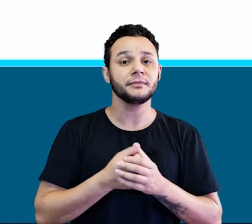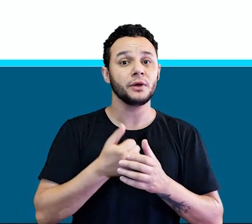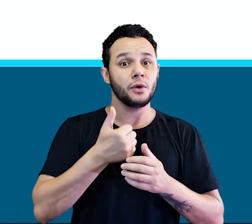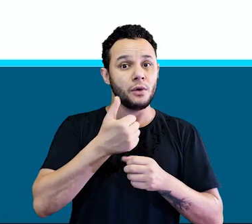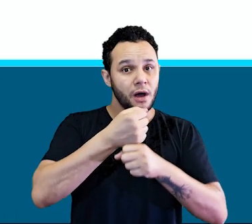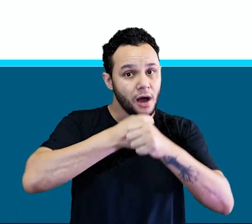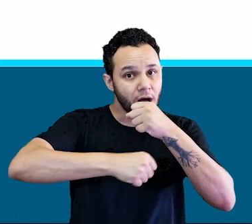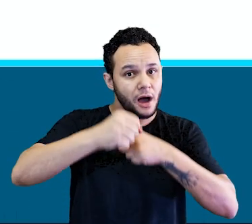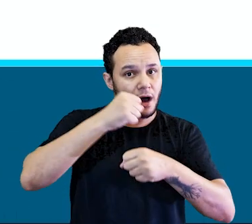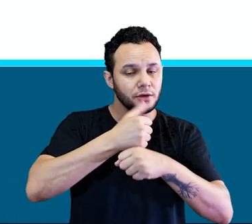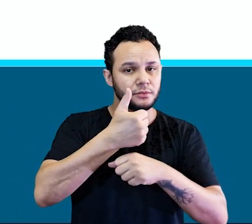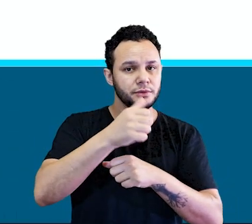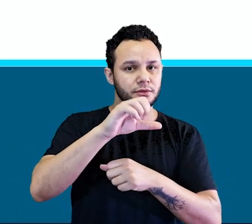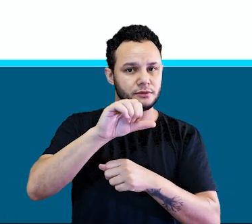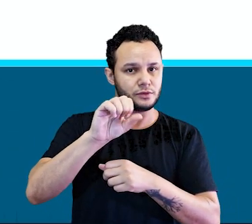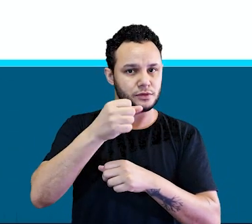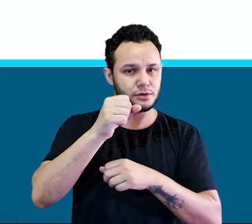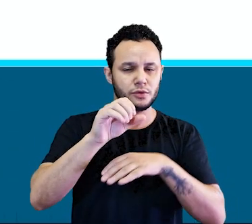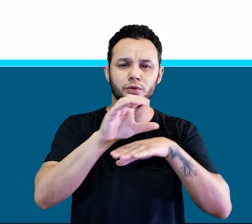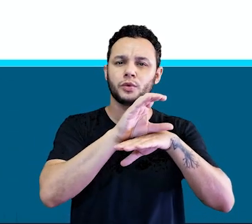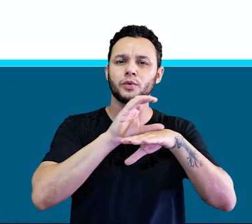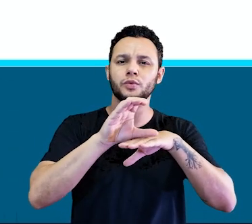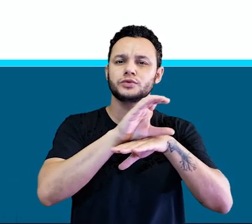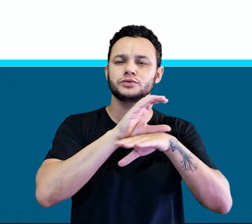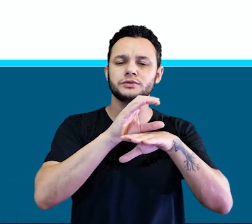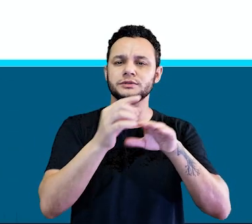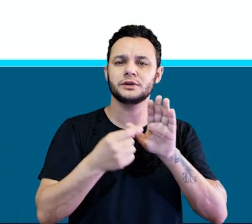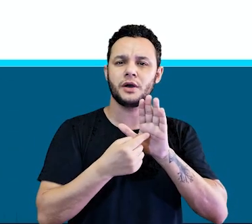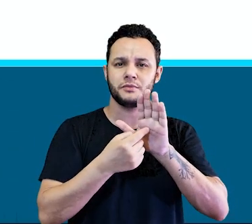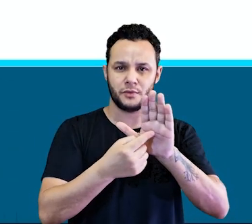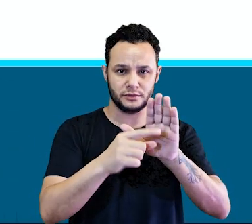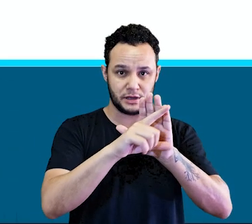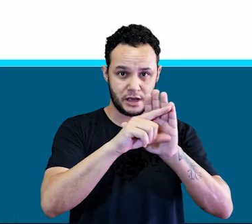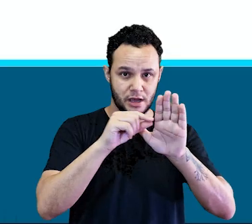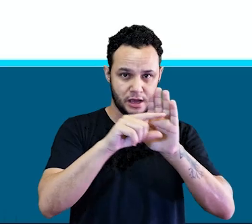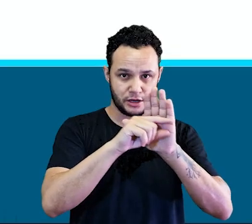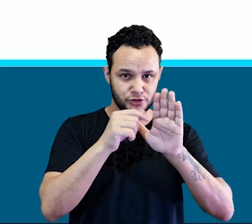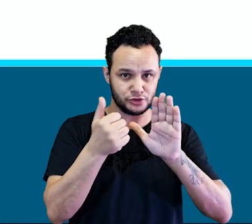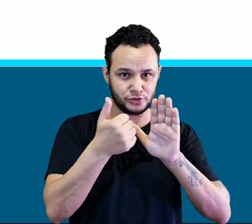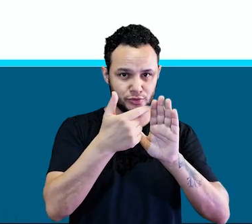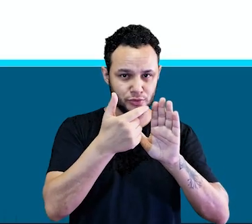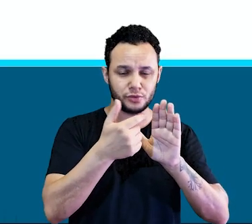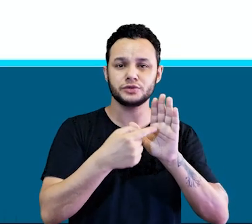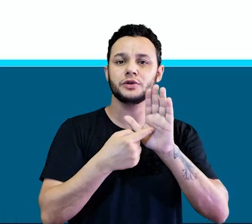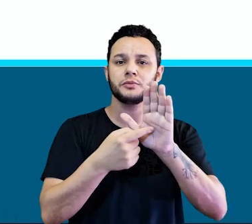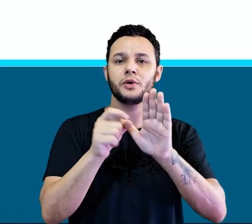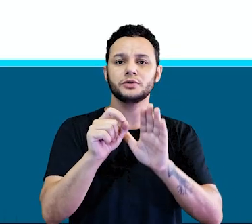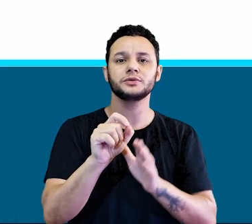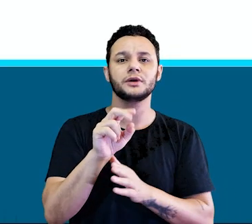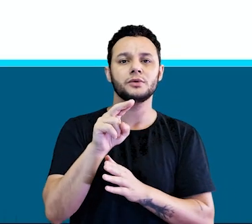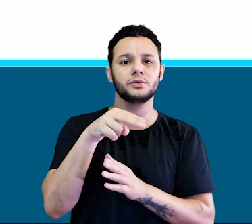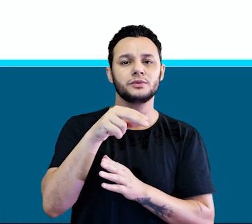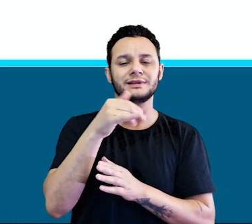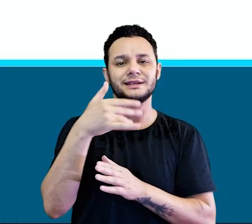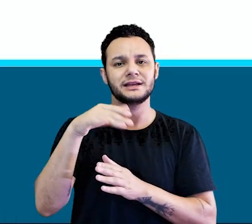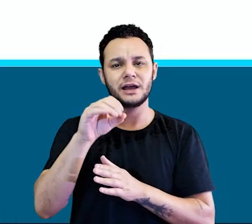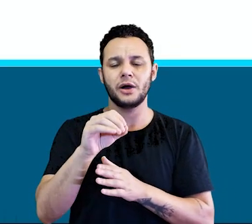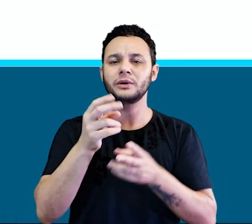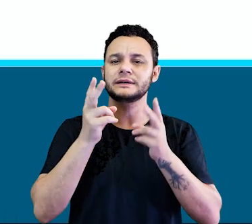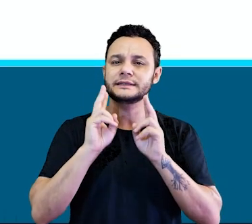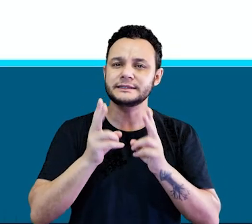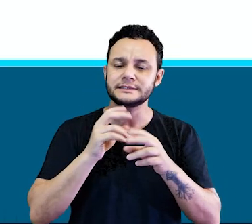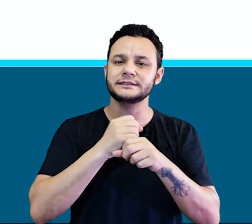nossa Constituição Federal de 88, no artigo 212, que vai dizer que a União